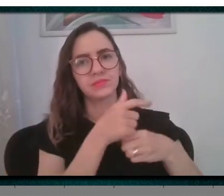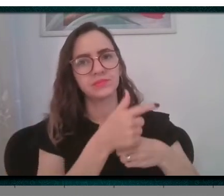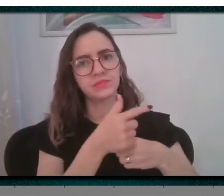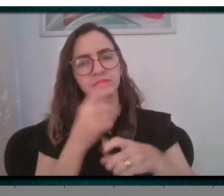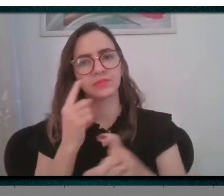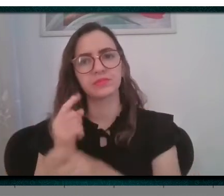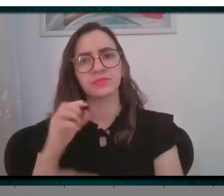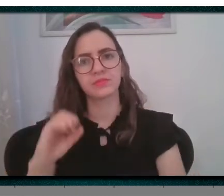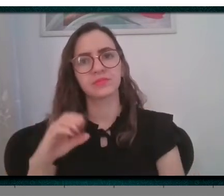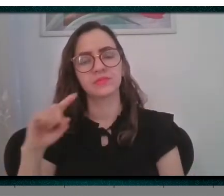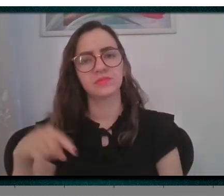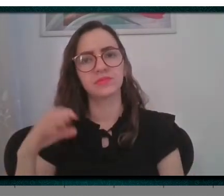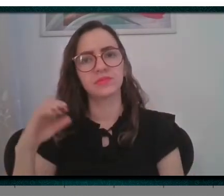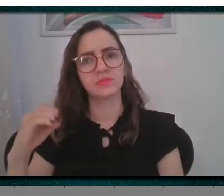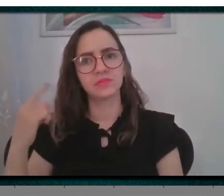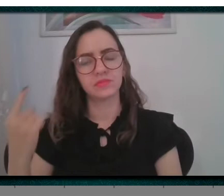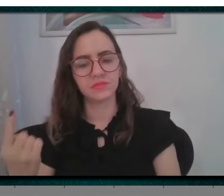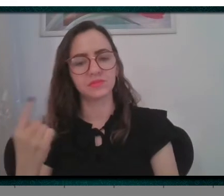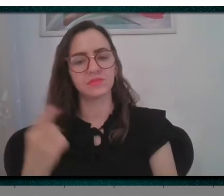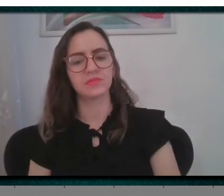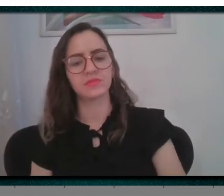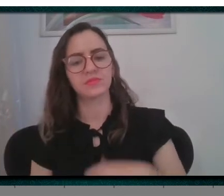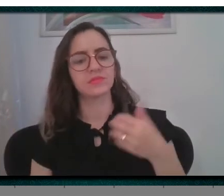0,01. E assim vai, cara.